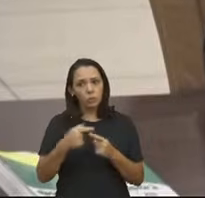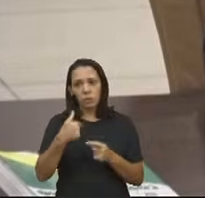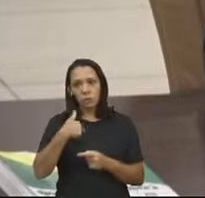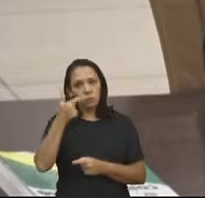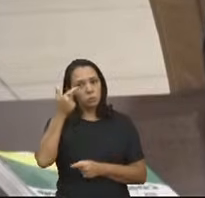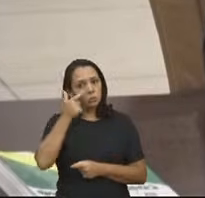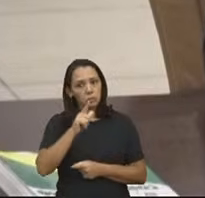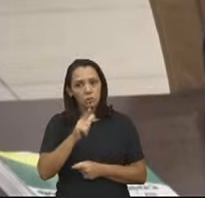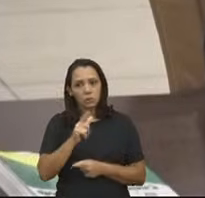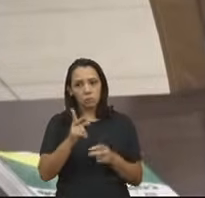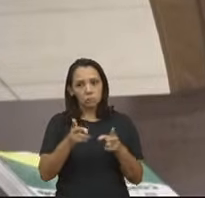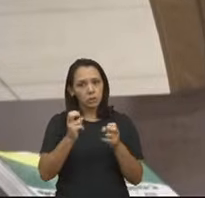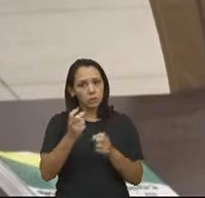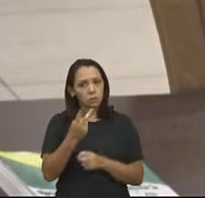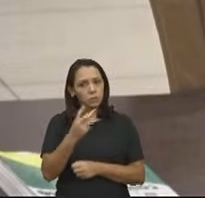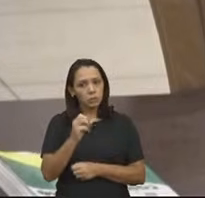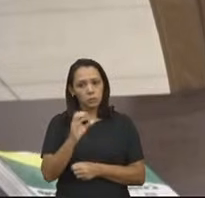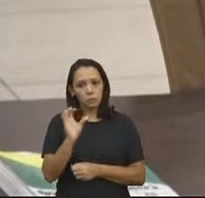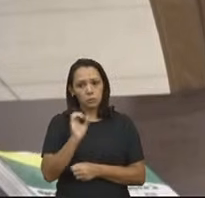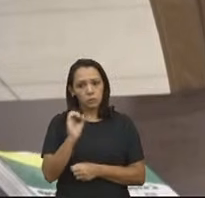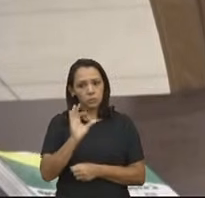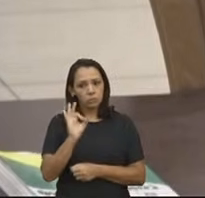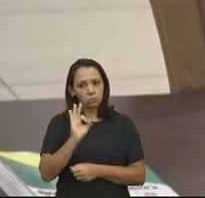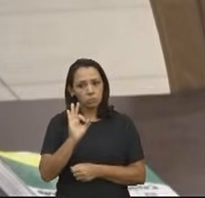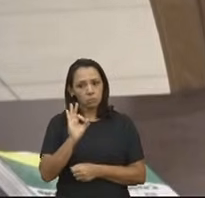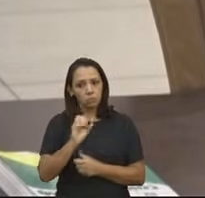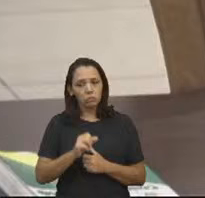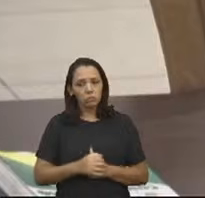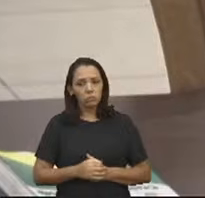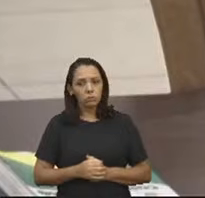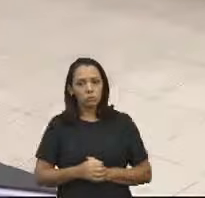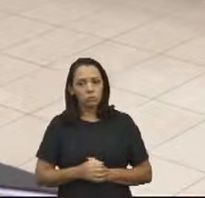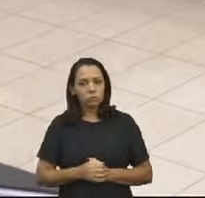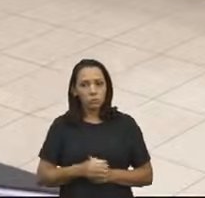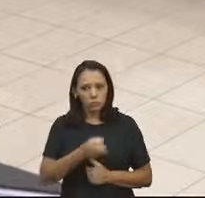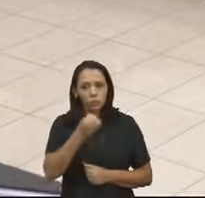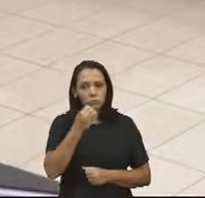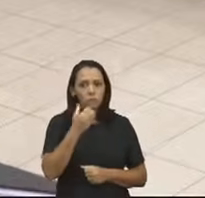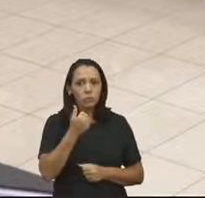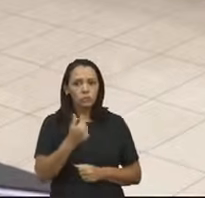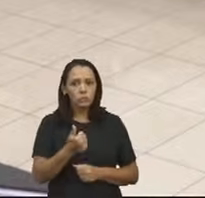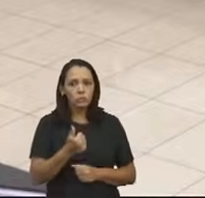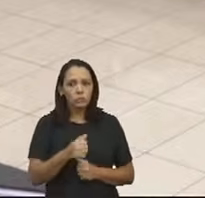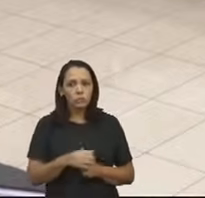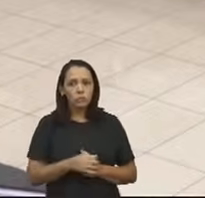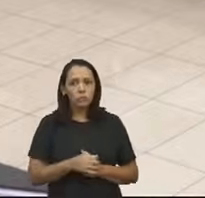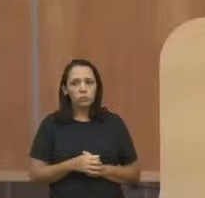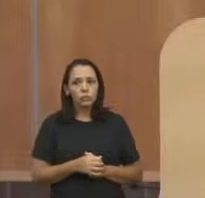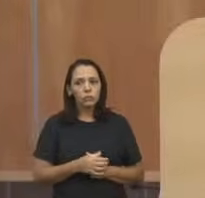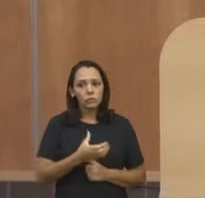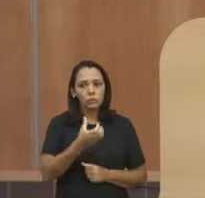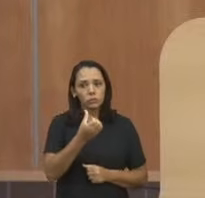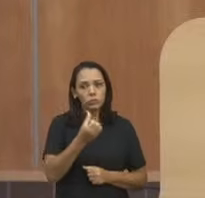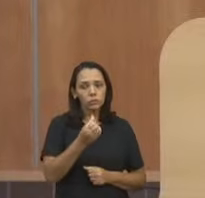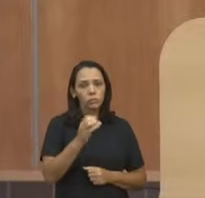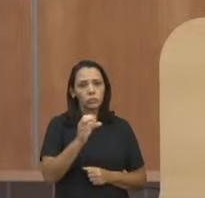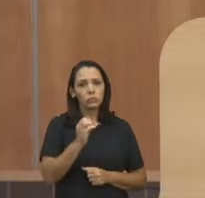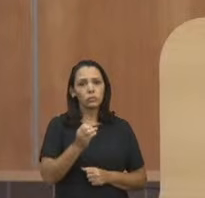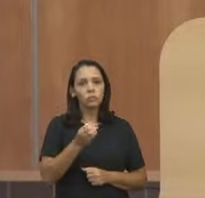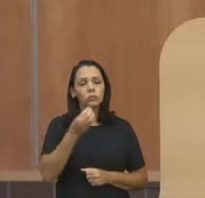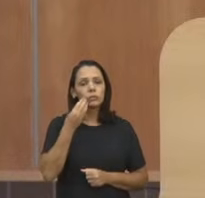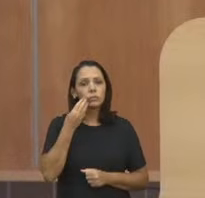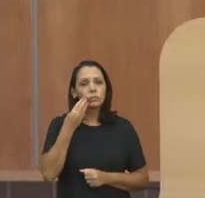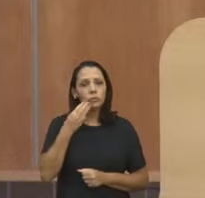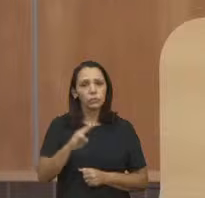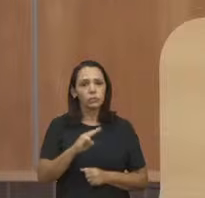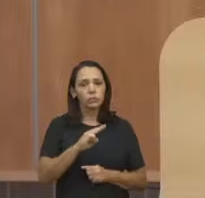20%, confesso para você. Perfeito, vereador. Super pertinente sua colocação. Foram 60 milhões em suplementação